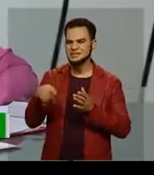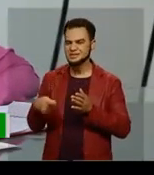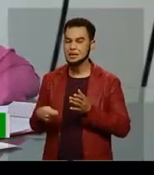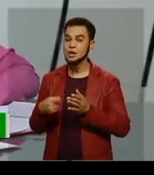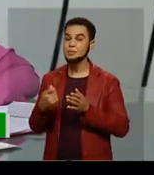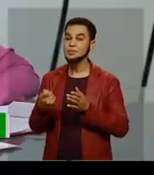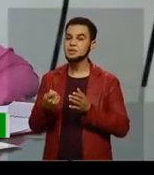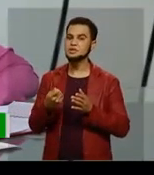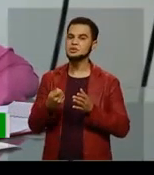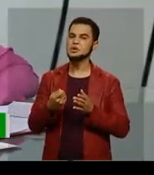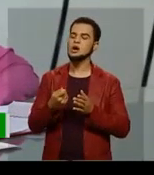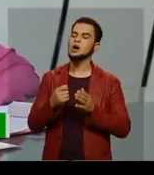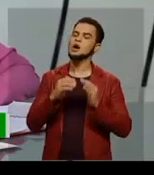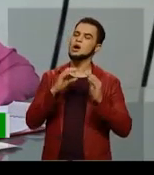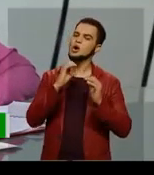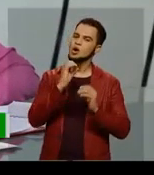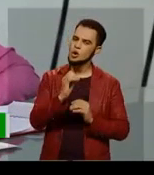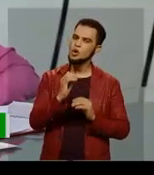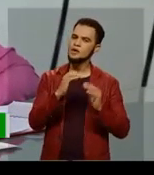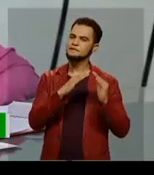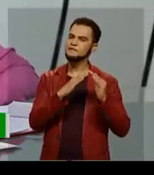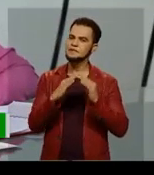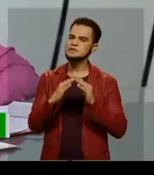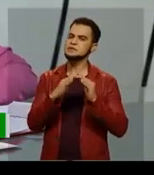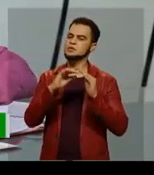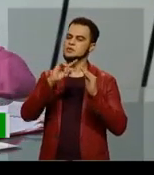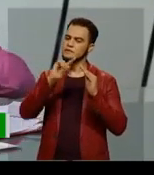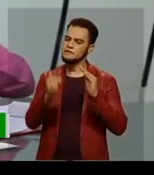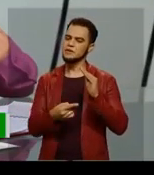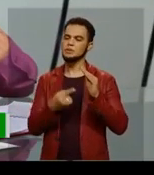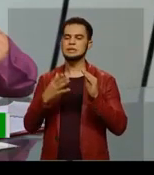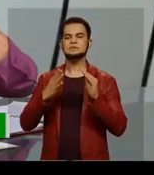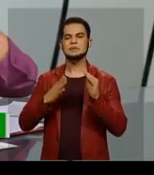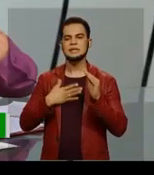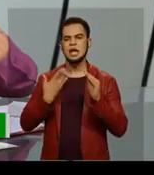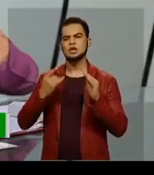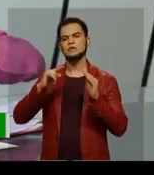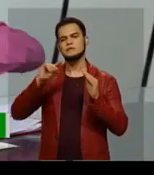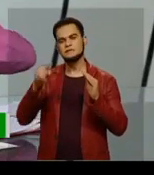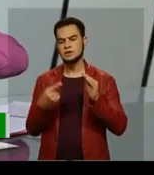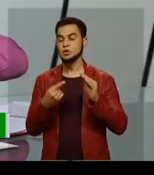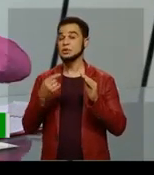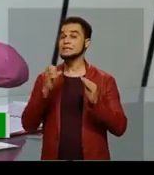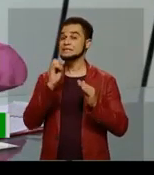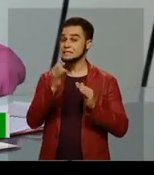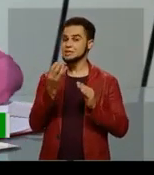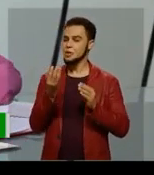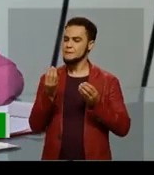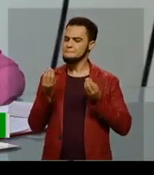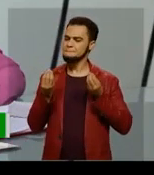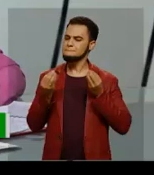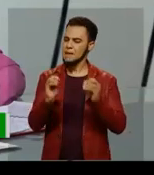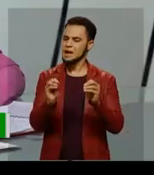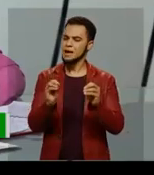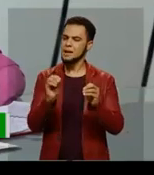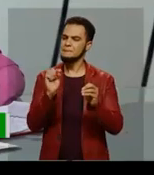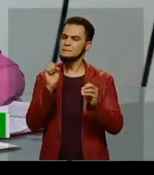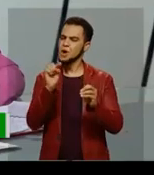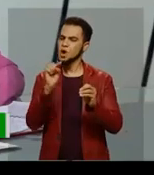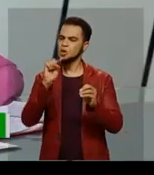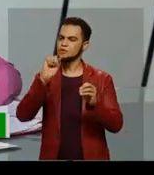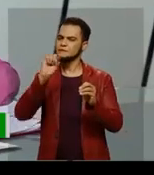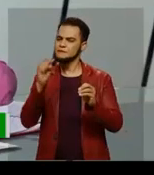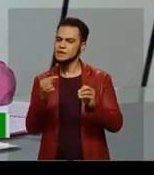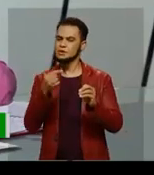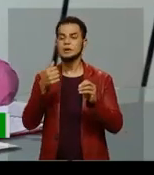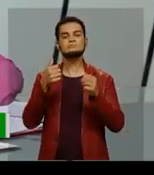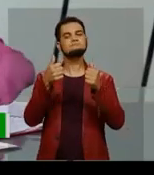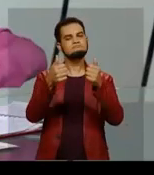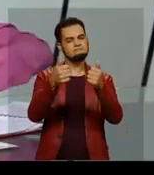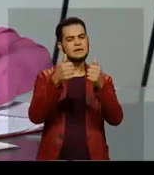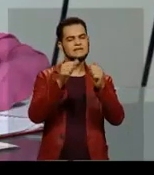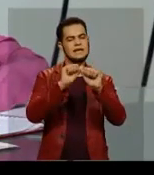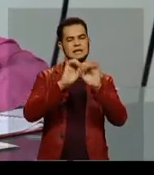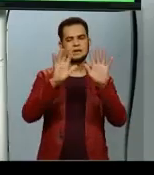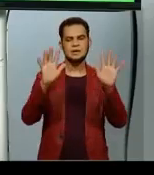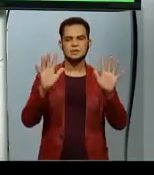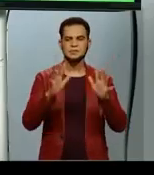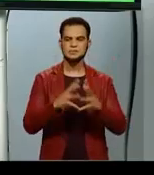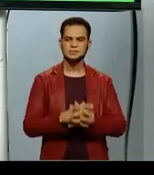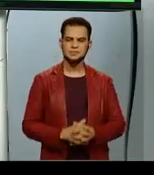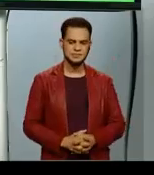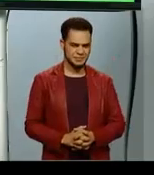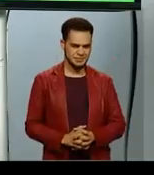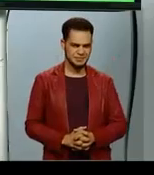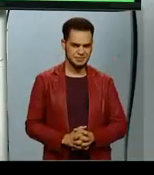o vizinho, vírgula, espantado, vírgula. Se eu coloquei a pontuação, não tem mais ambiguidade. Nossa